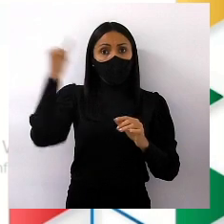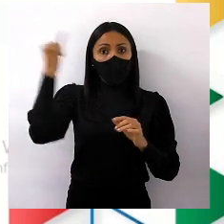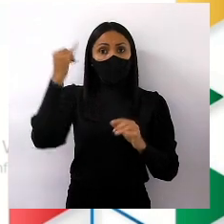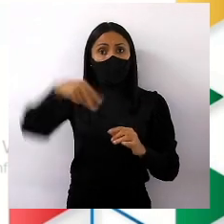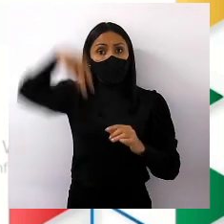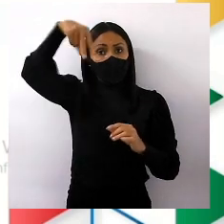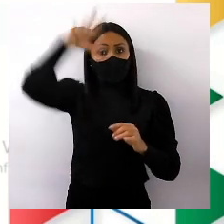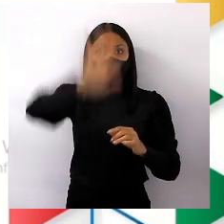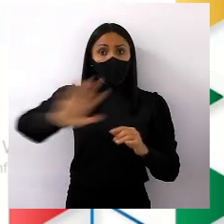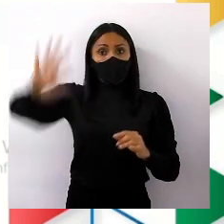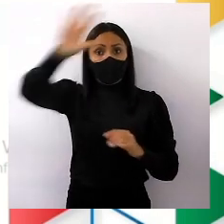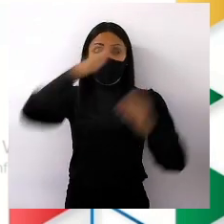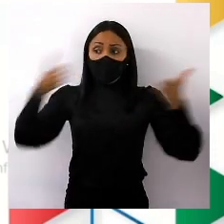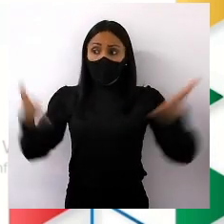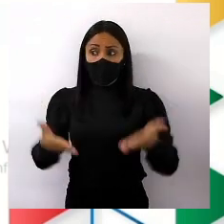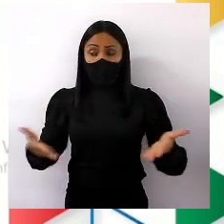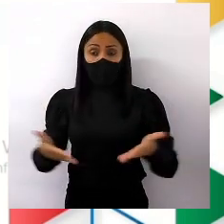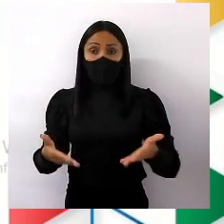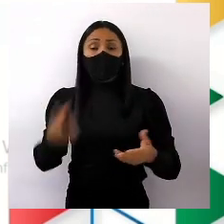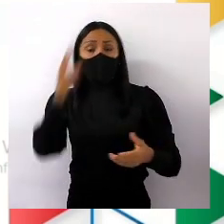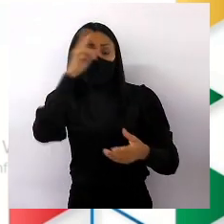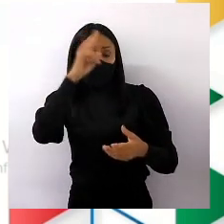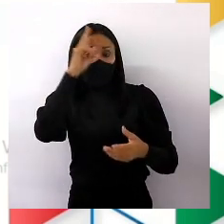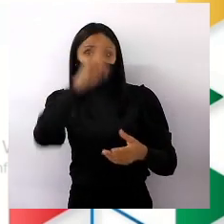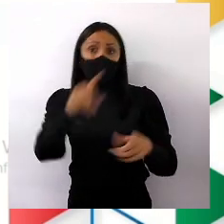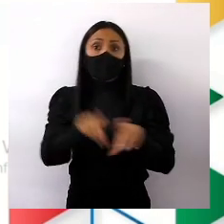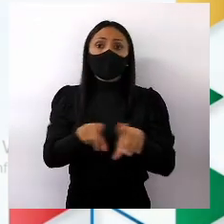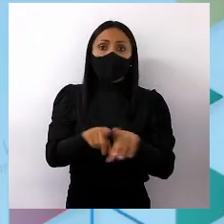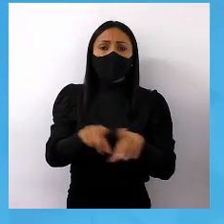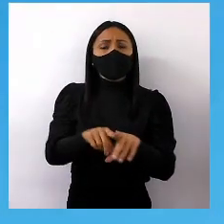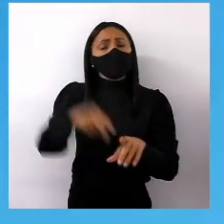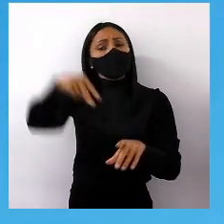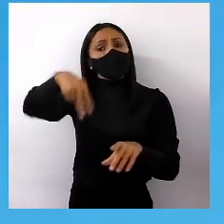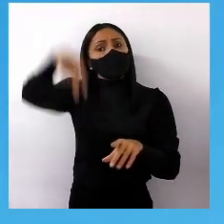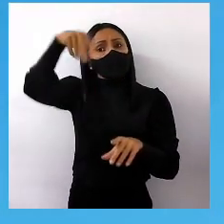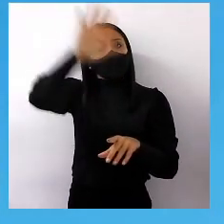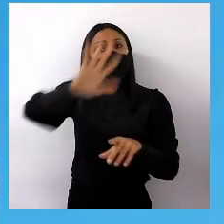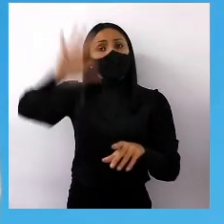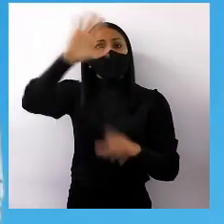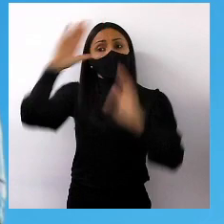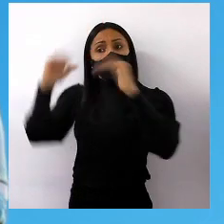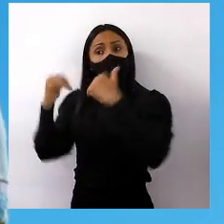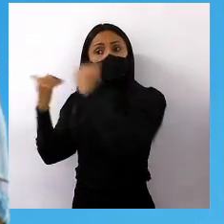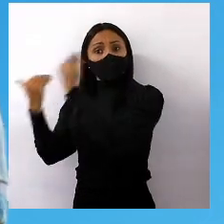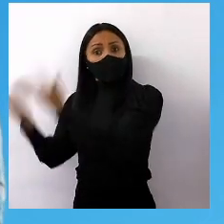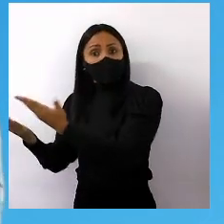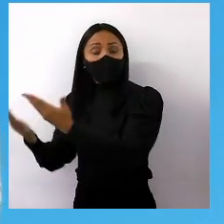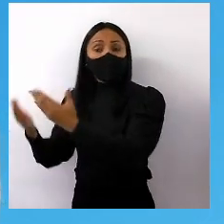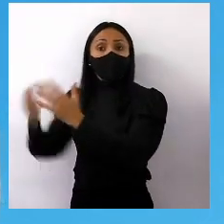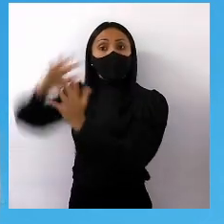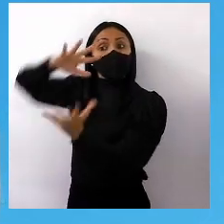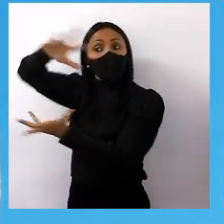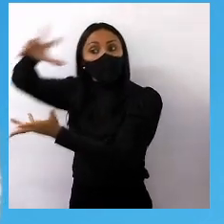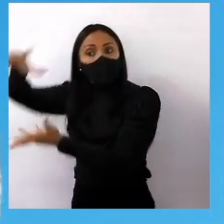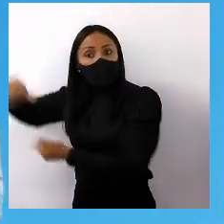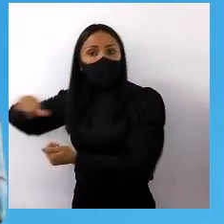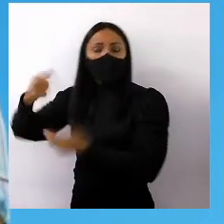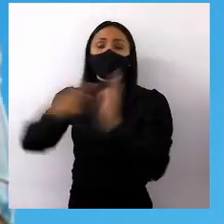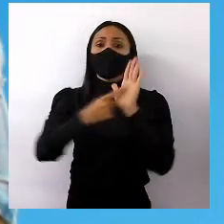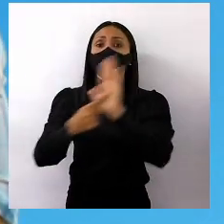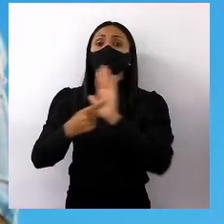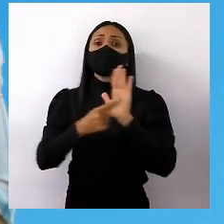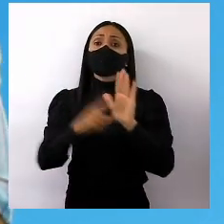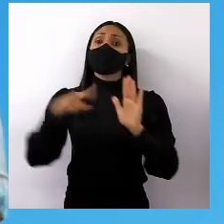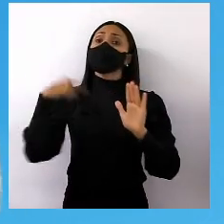Nordeste pernambucana, e lembrar, muito interessante, quer dizer, do Nordeste para o mundo, para a França, para mostrar ao mundo o que é que nós